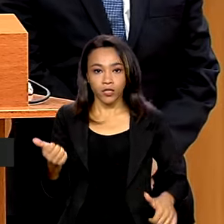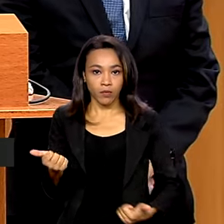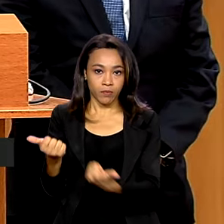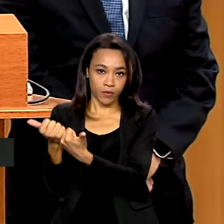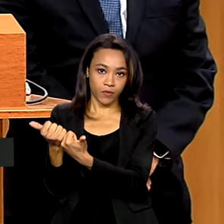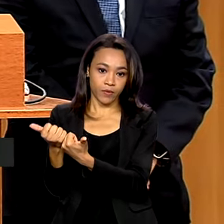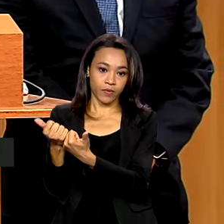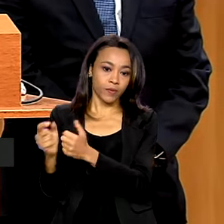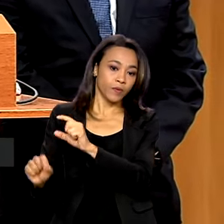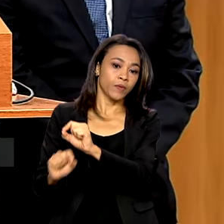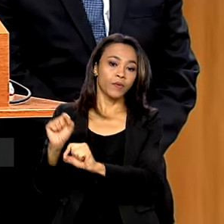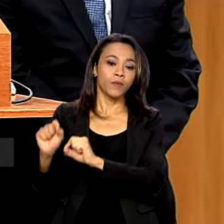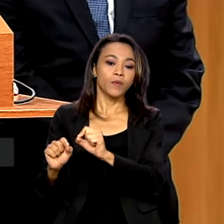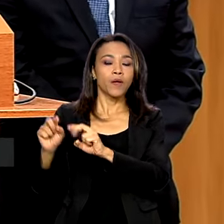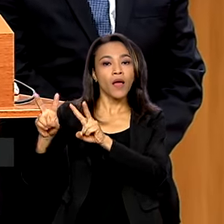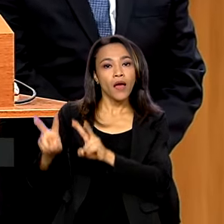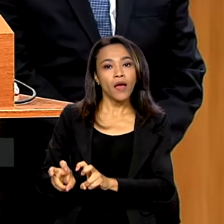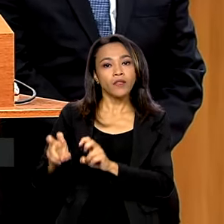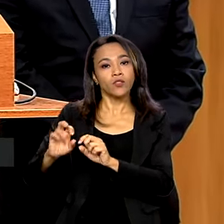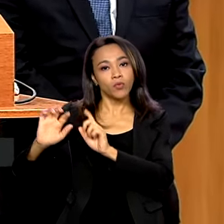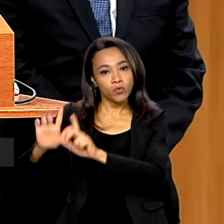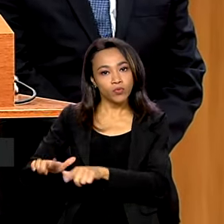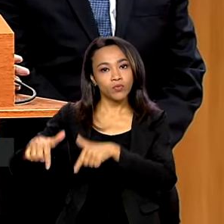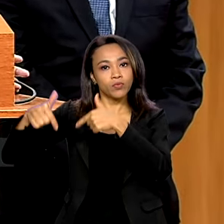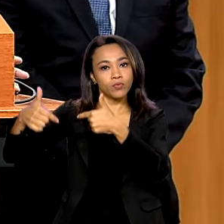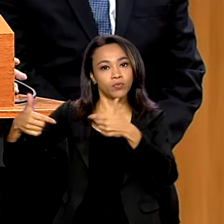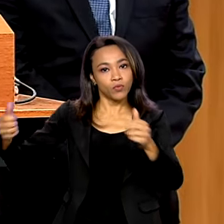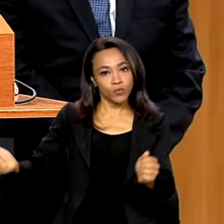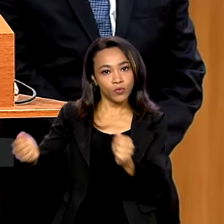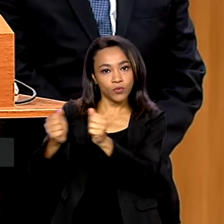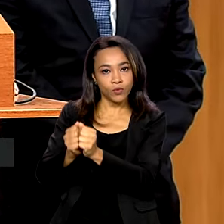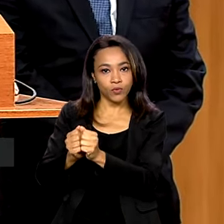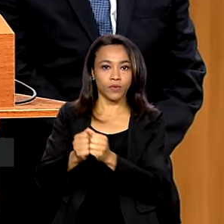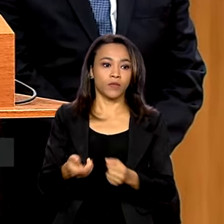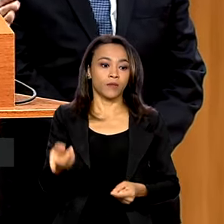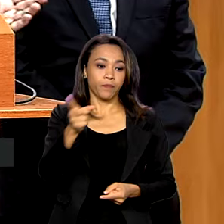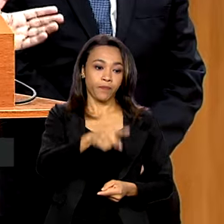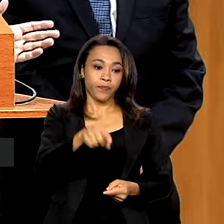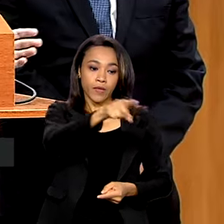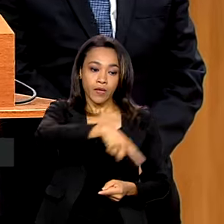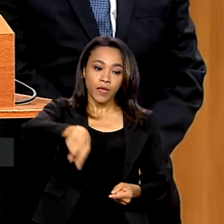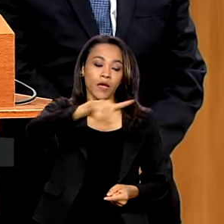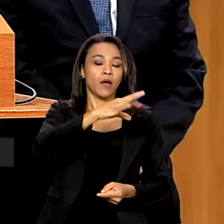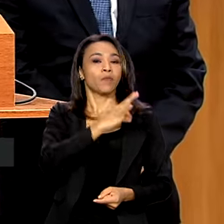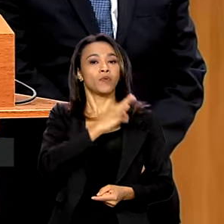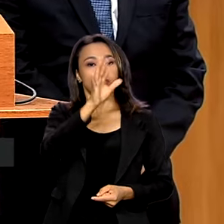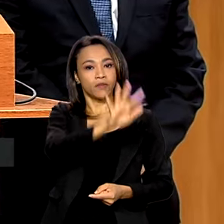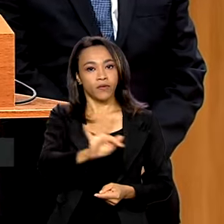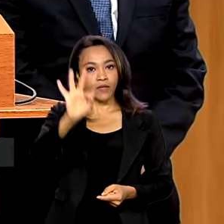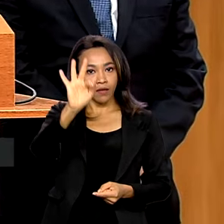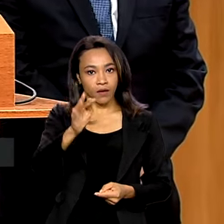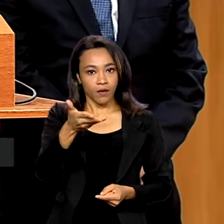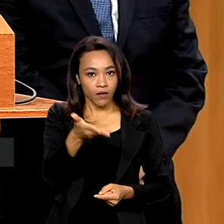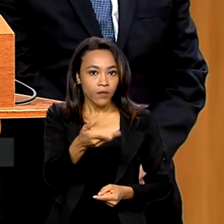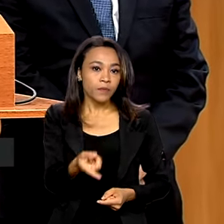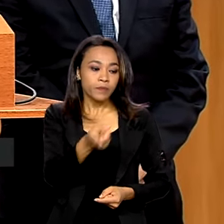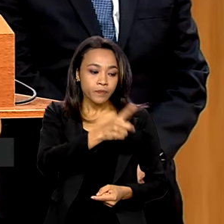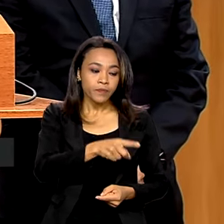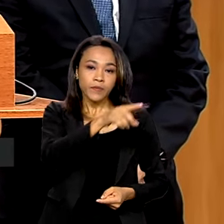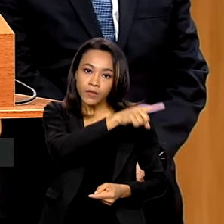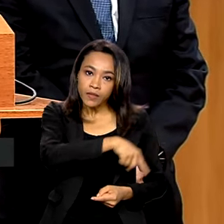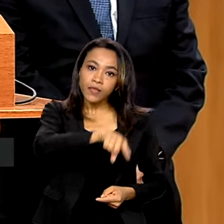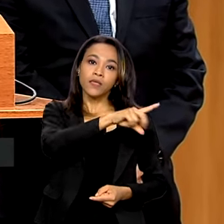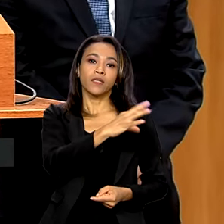dá mediante essa atuação conjunta das polícias federais, especialmente da Polícia Federal e da Polícia